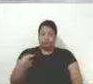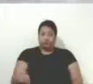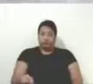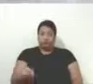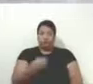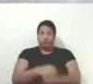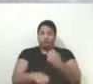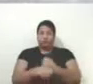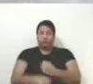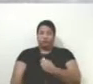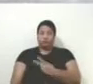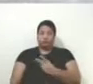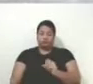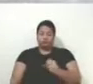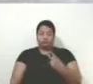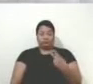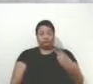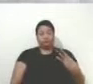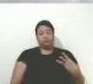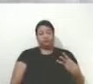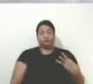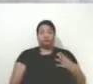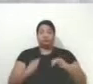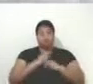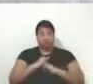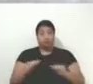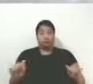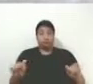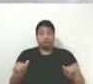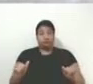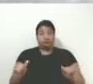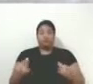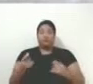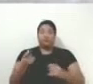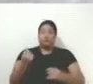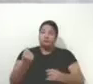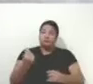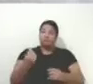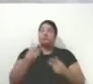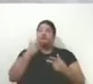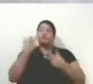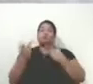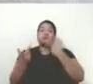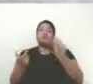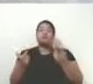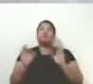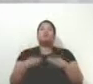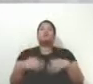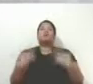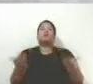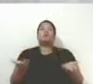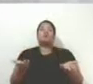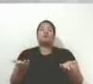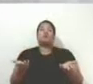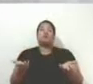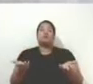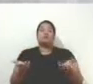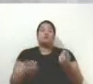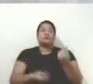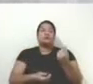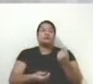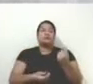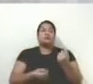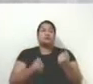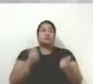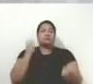Foi informado aqui na Câmara Municipal, na prestação de contas. E é importante que a gente saiba do que se refere a essas sentenças